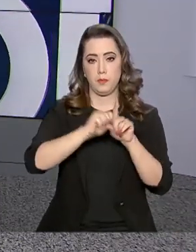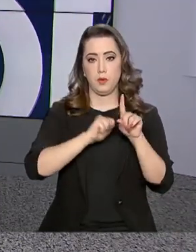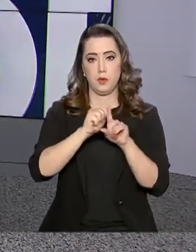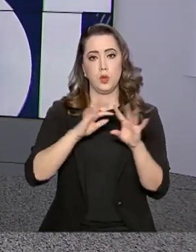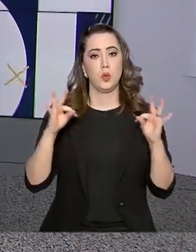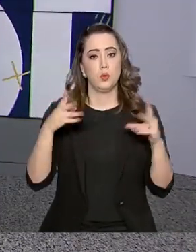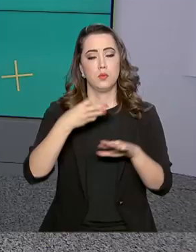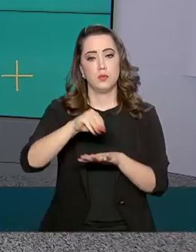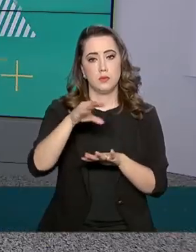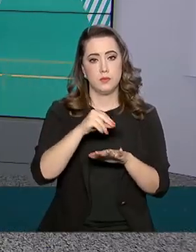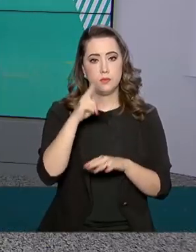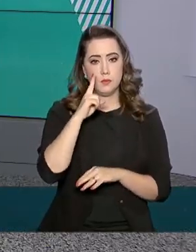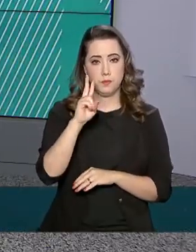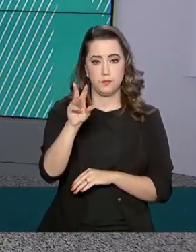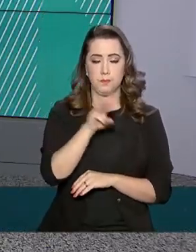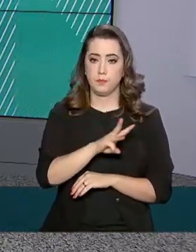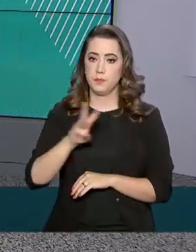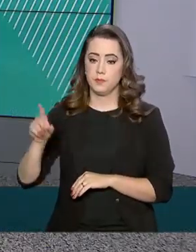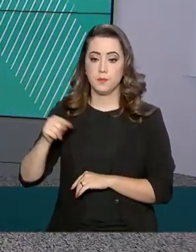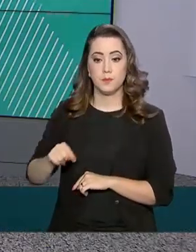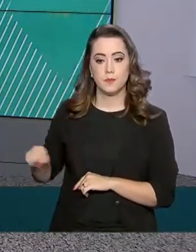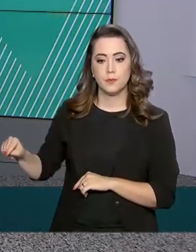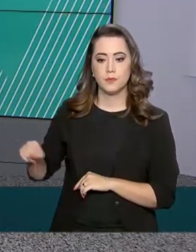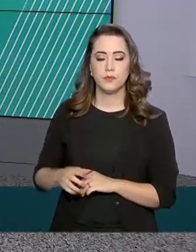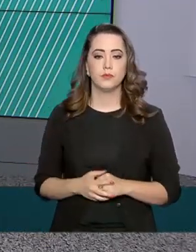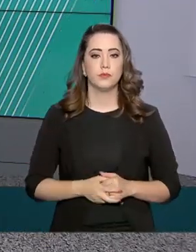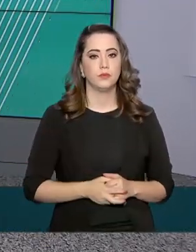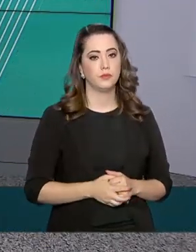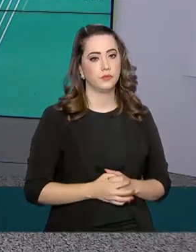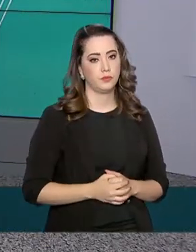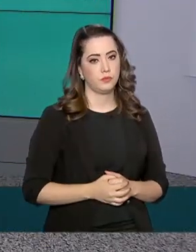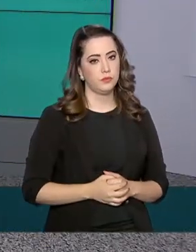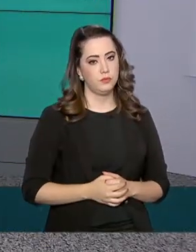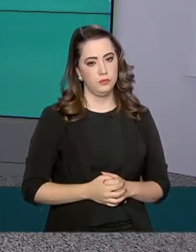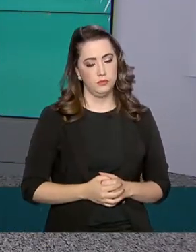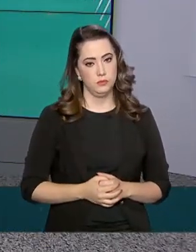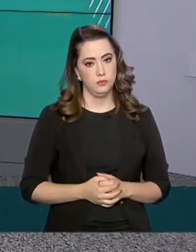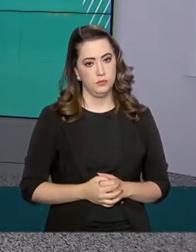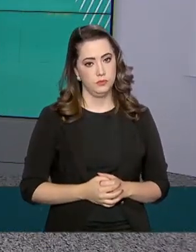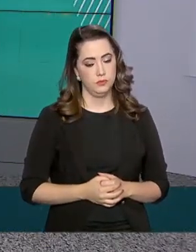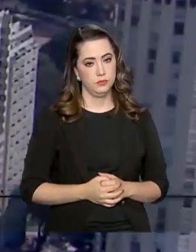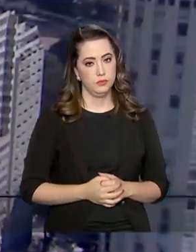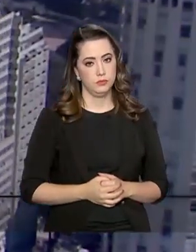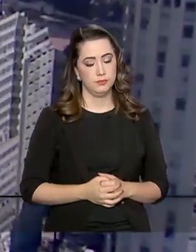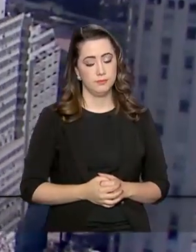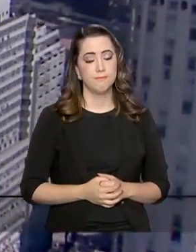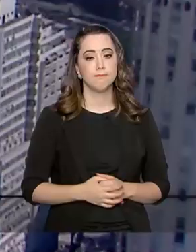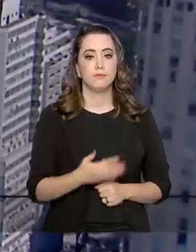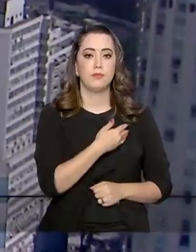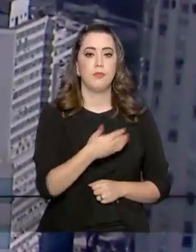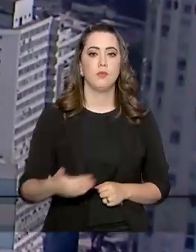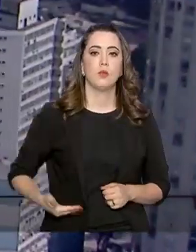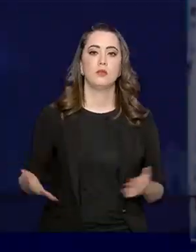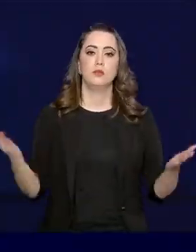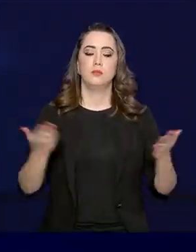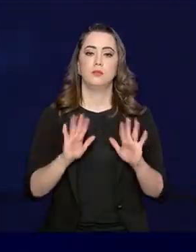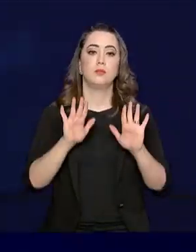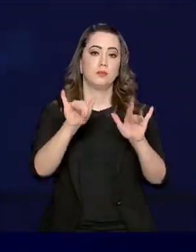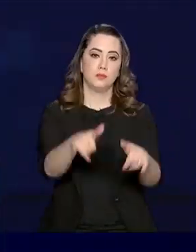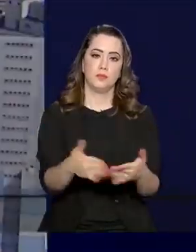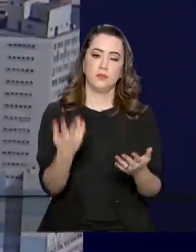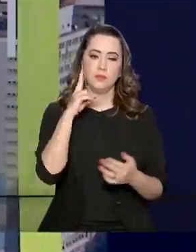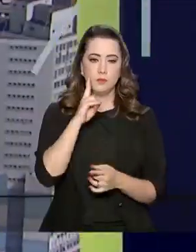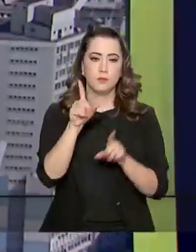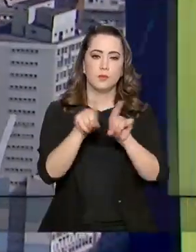informações, basta acessar o site fies.mec.gov.br. O Governo Agora fica por aqui.